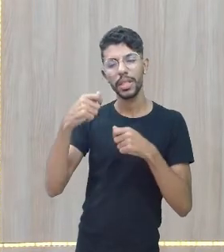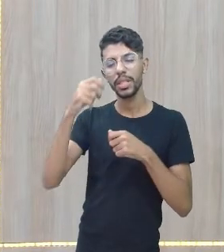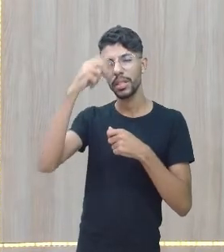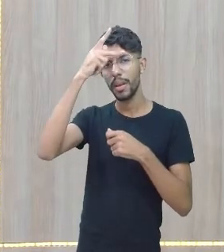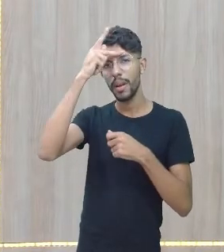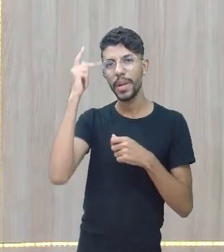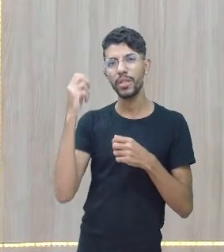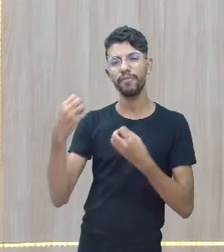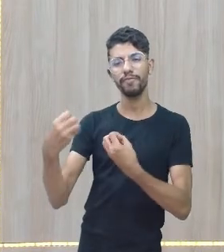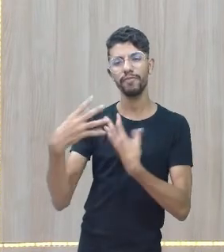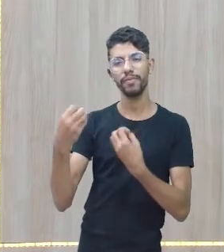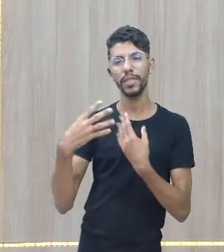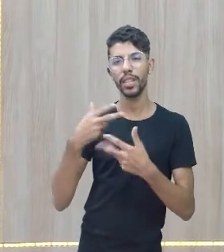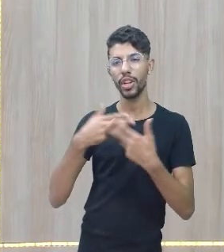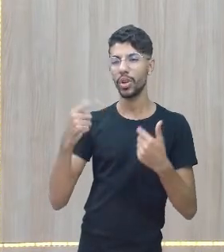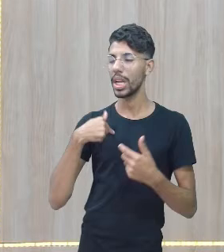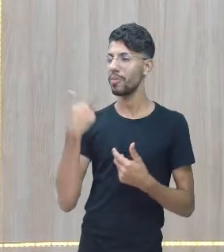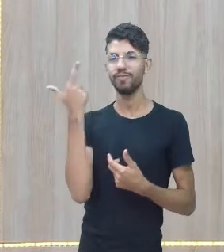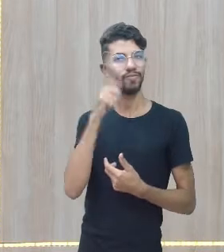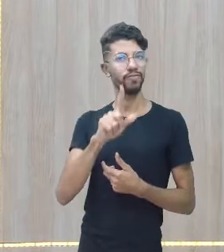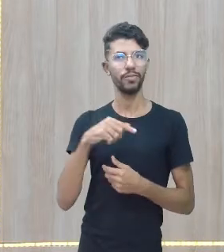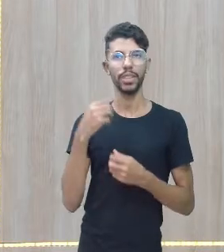ensinar aquilo que eu não consigo aprender só.